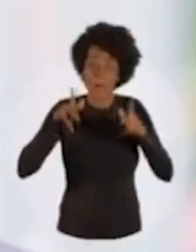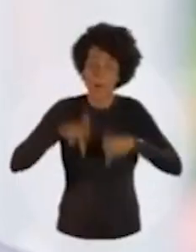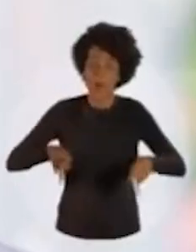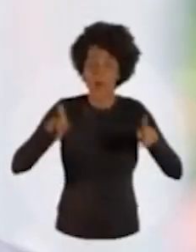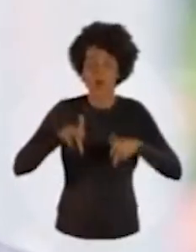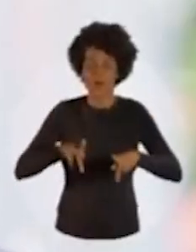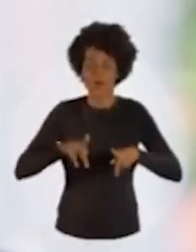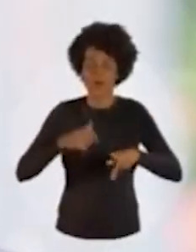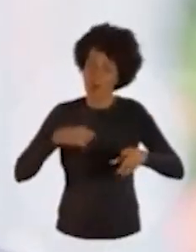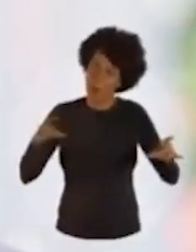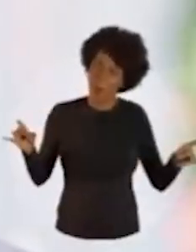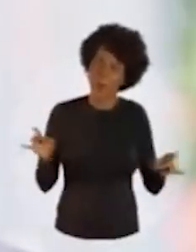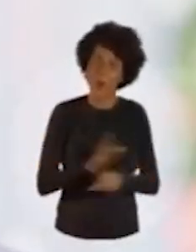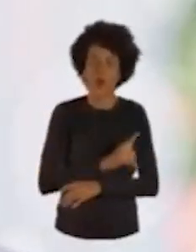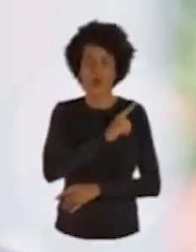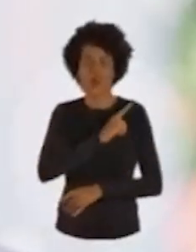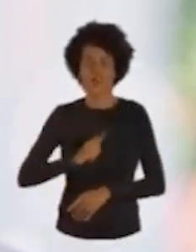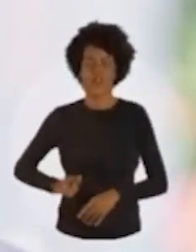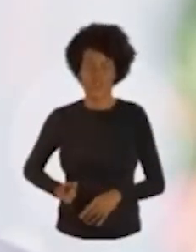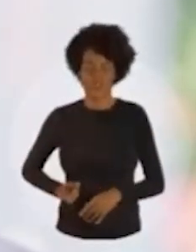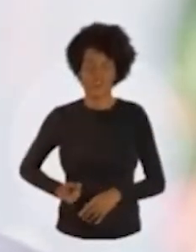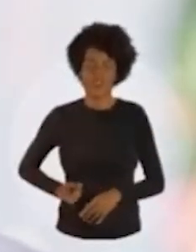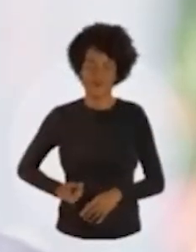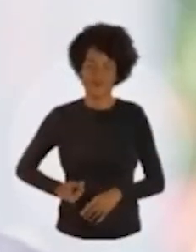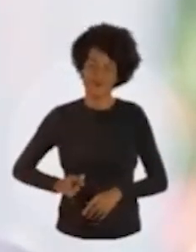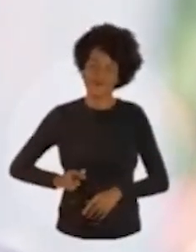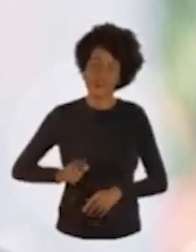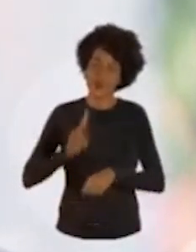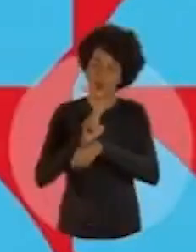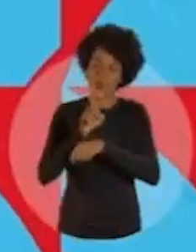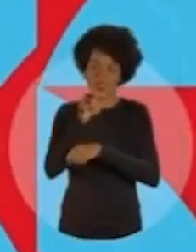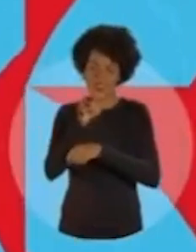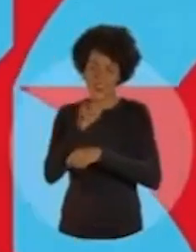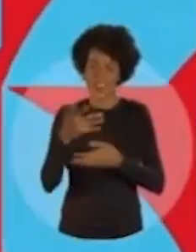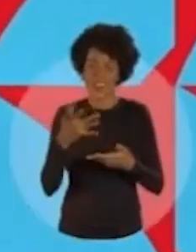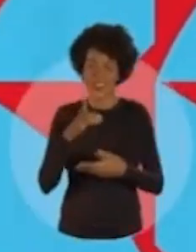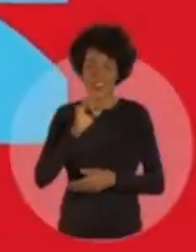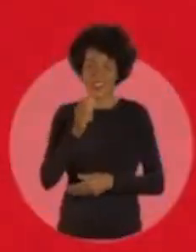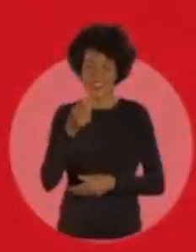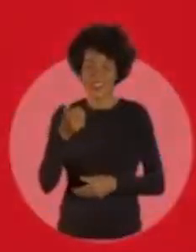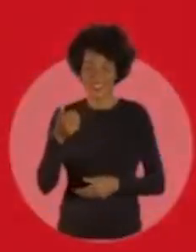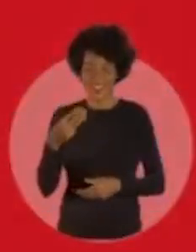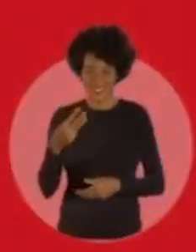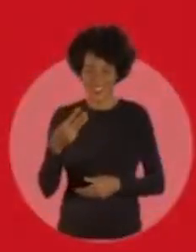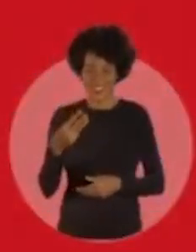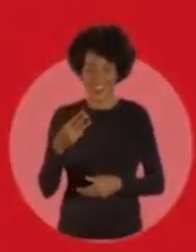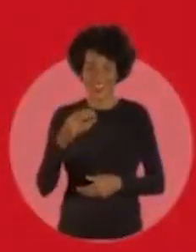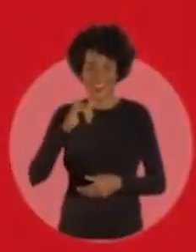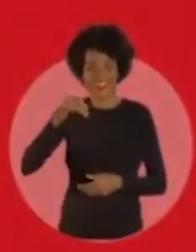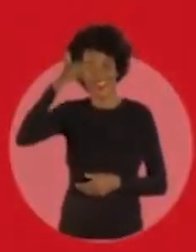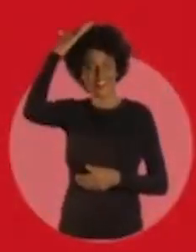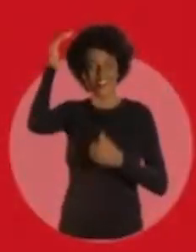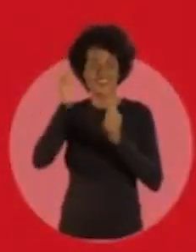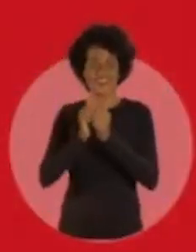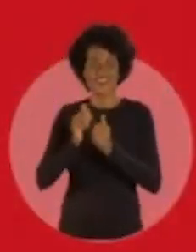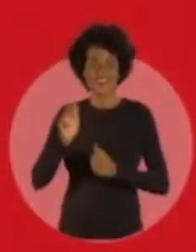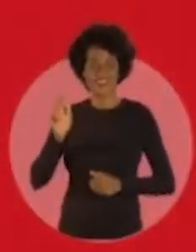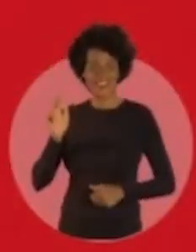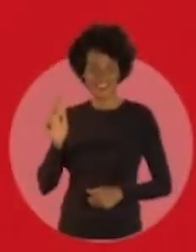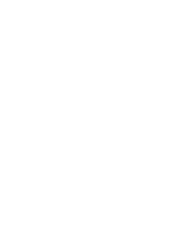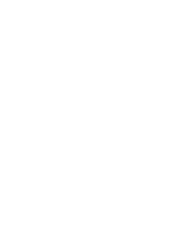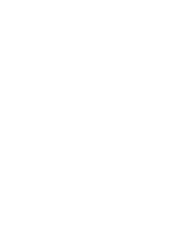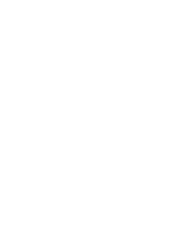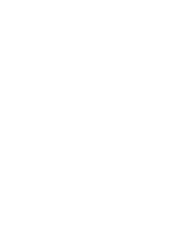povo estou preparado para governar e cuidar de você agora é só 13 é Jerônimo